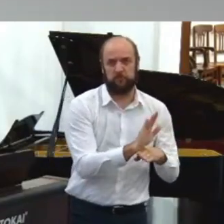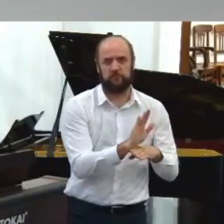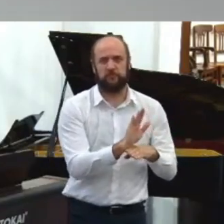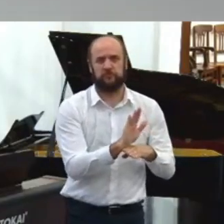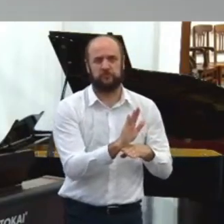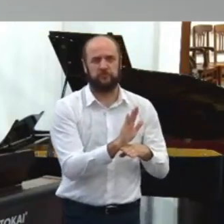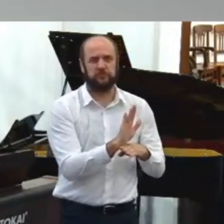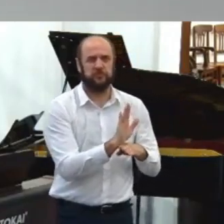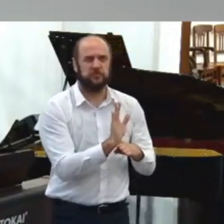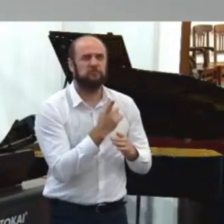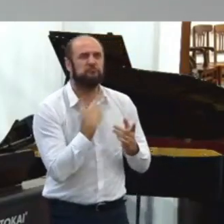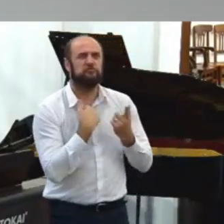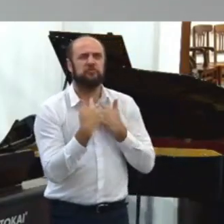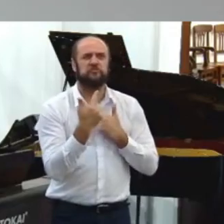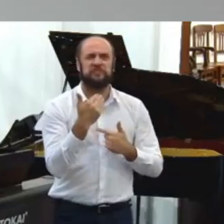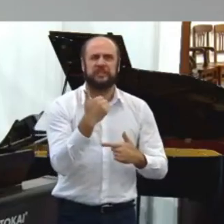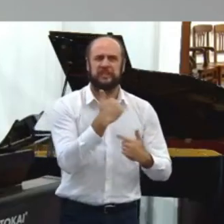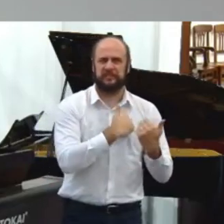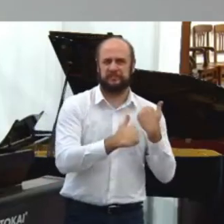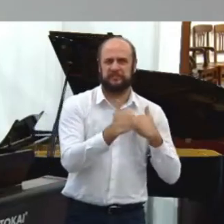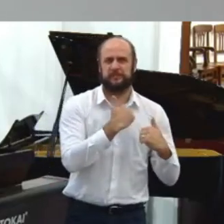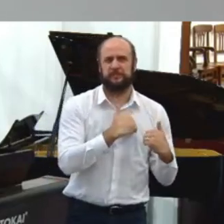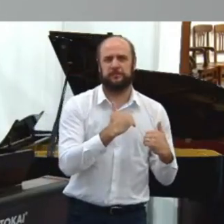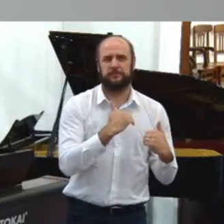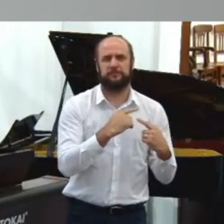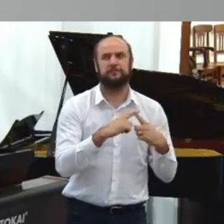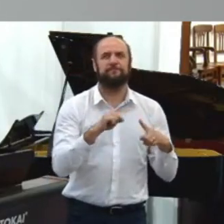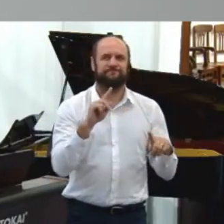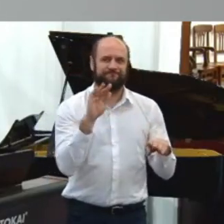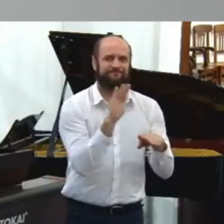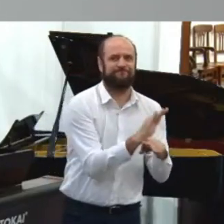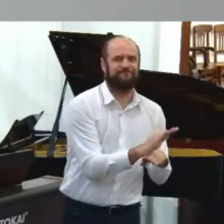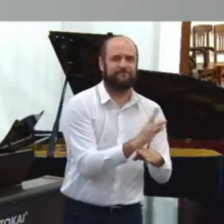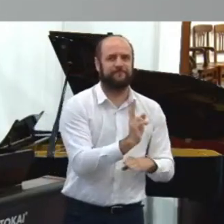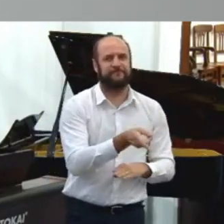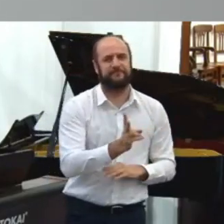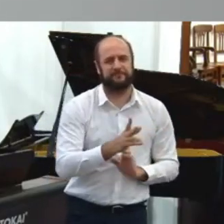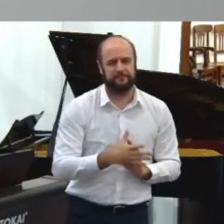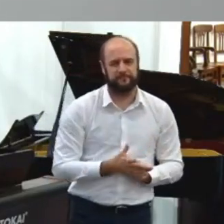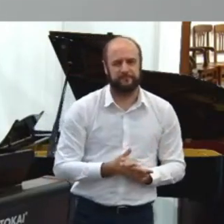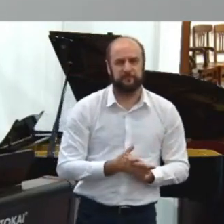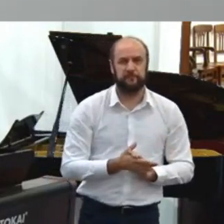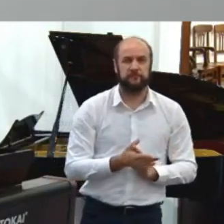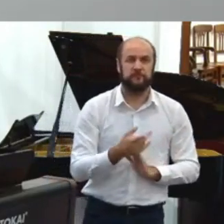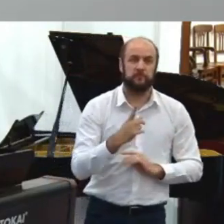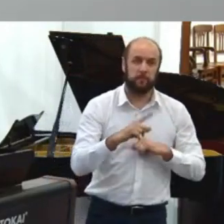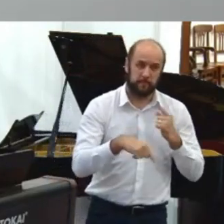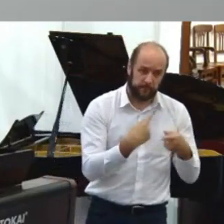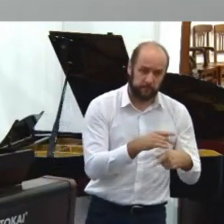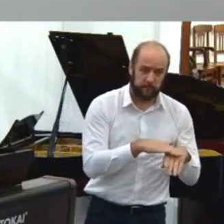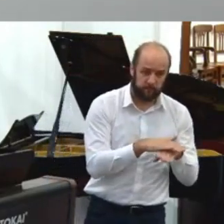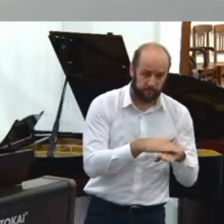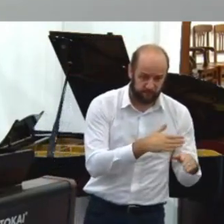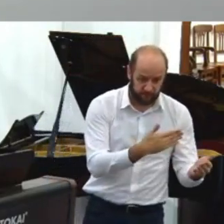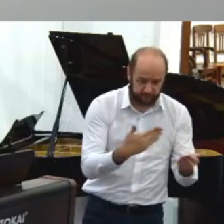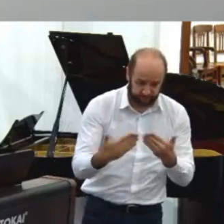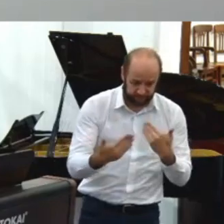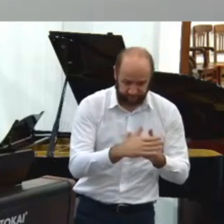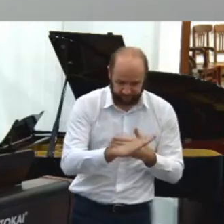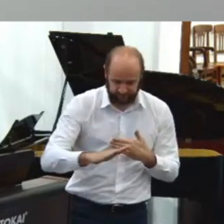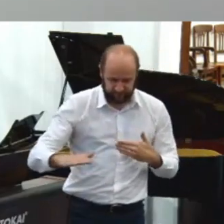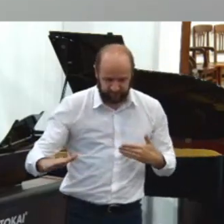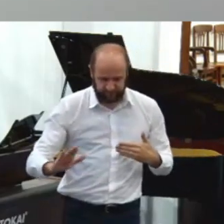desígnios ocultos que nem sempre a gente entende, providência. Vou ler o texto, conversar com nossas crianças e